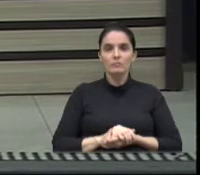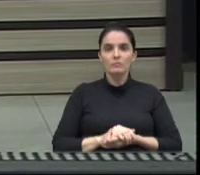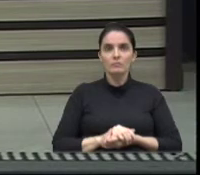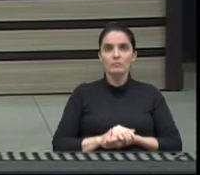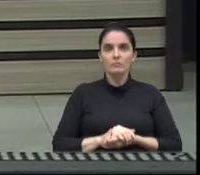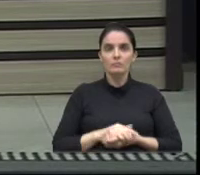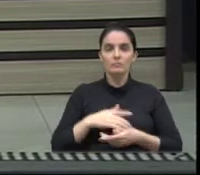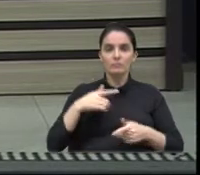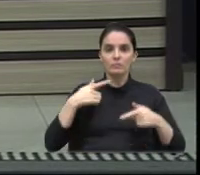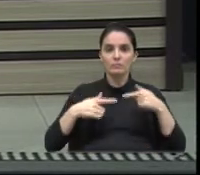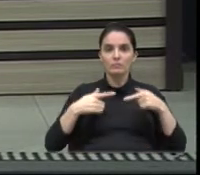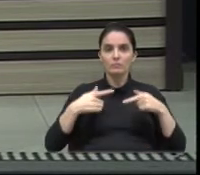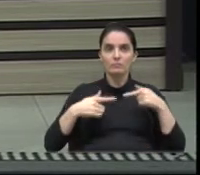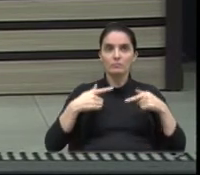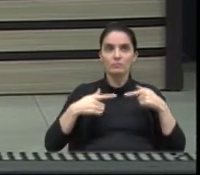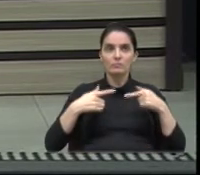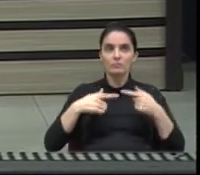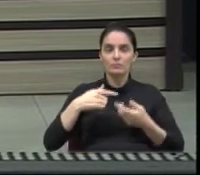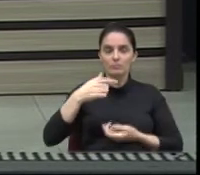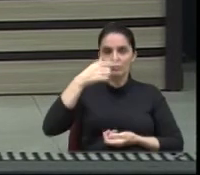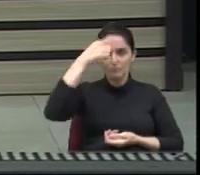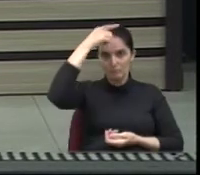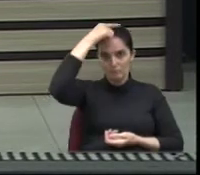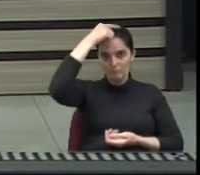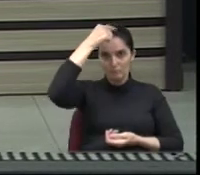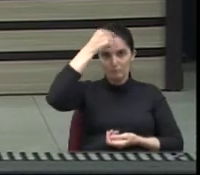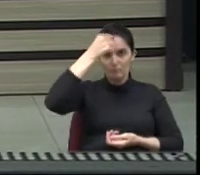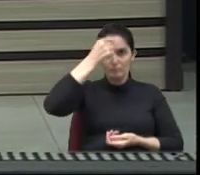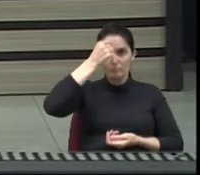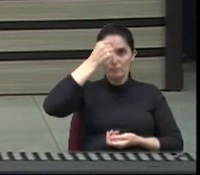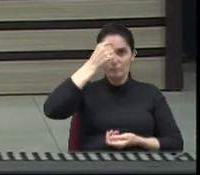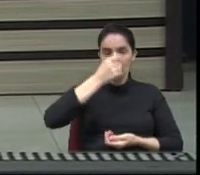discutir. Mayra Costa. Também quero, senhor presidente.